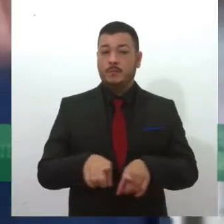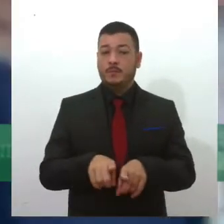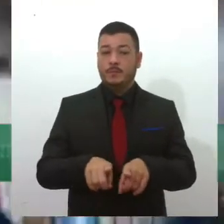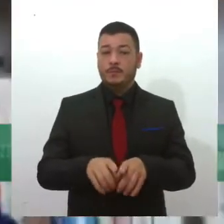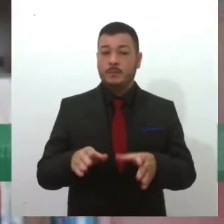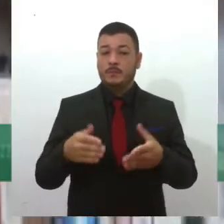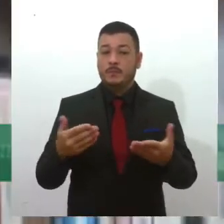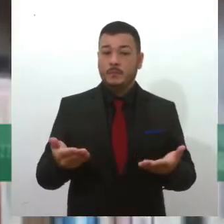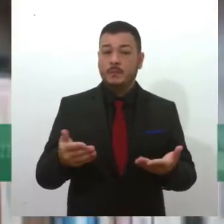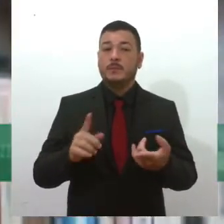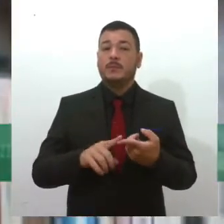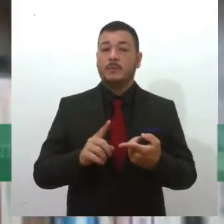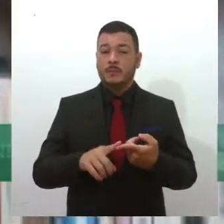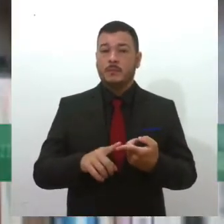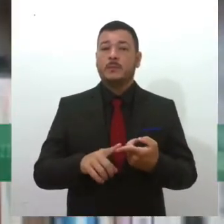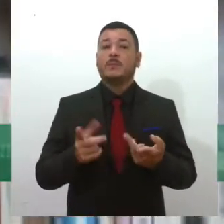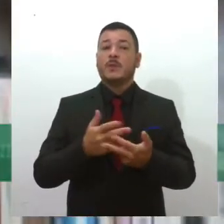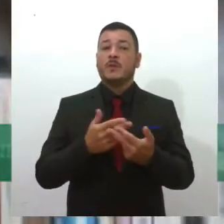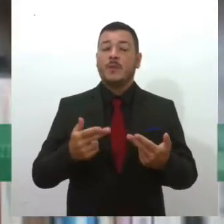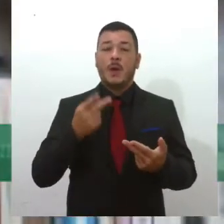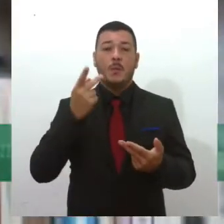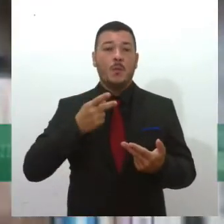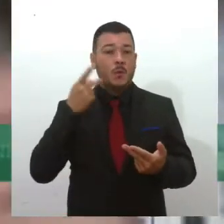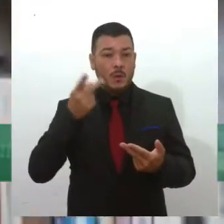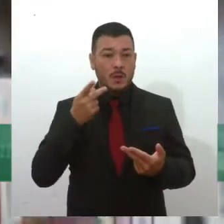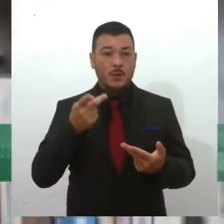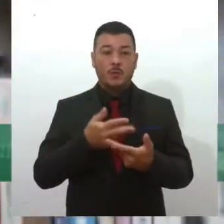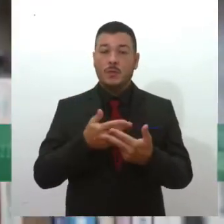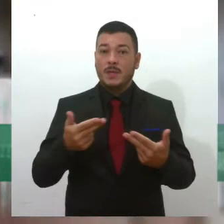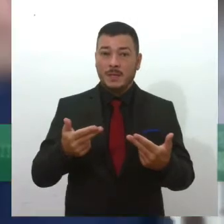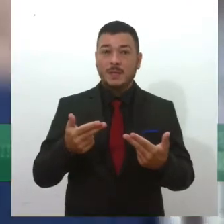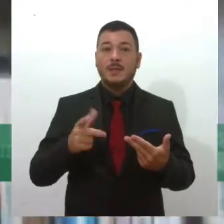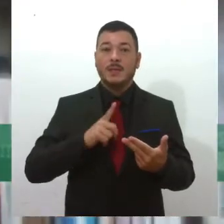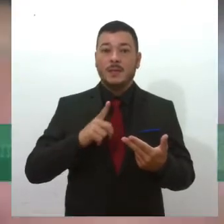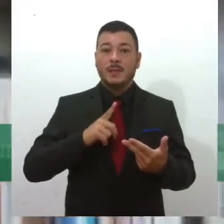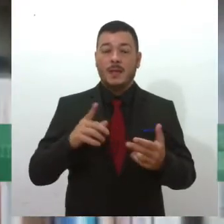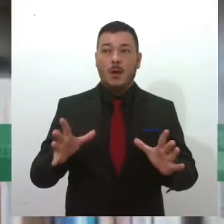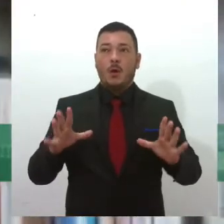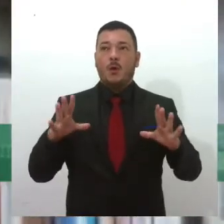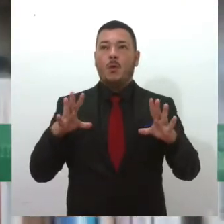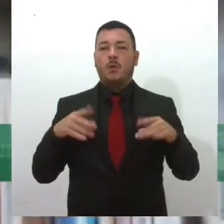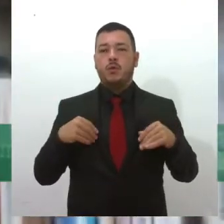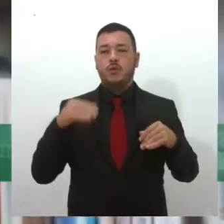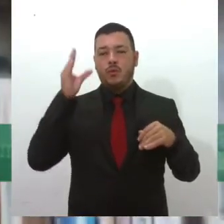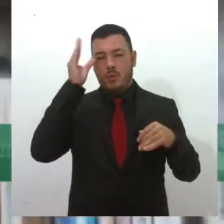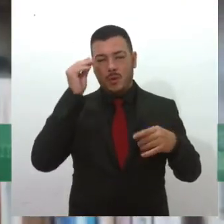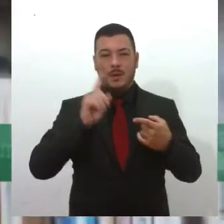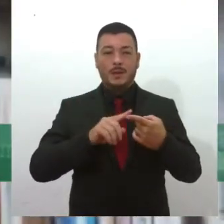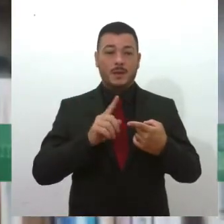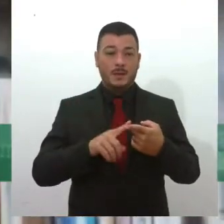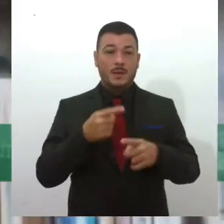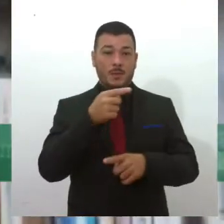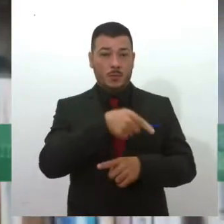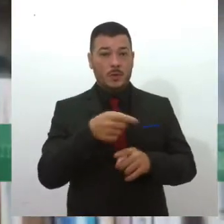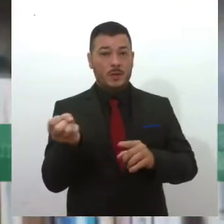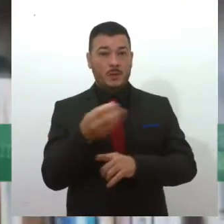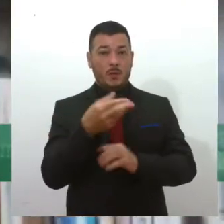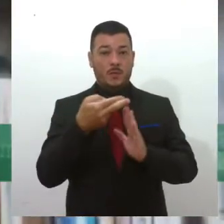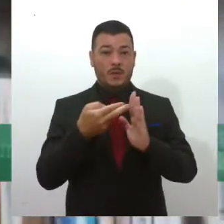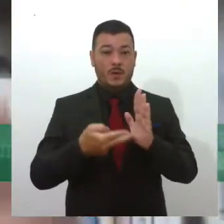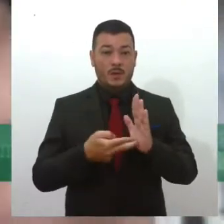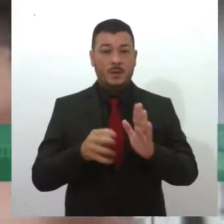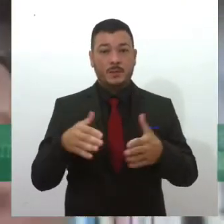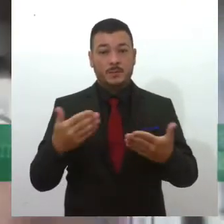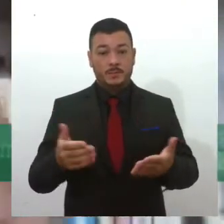que tem dezenas de ações de improbidade que vai ser beneficiado diretamente por essa nova regra. Ou